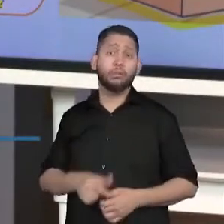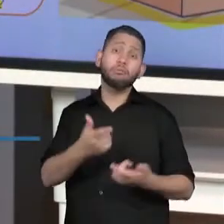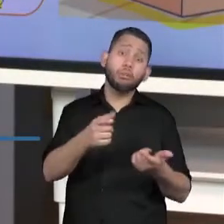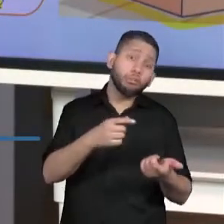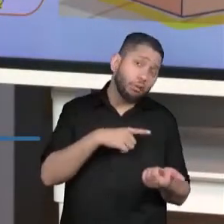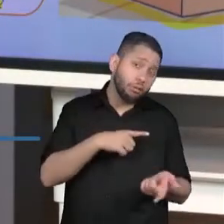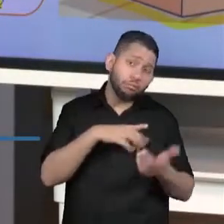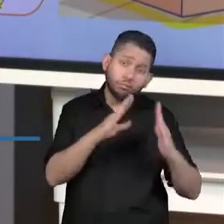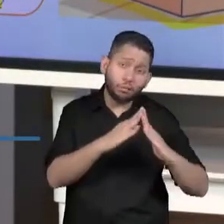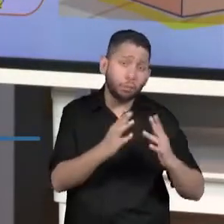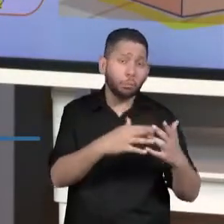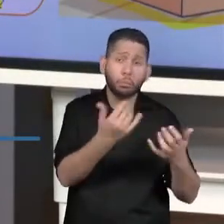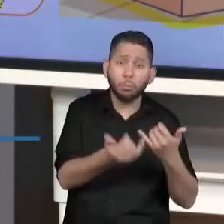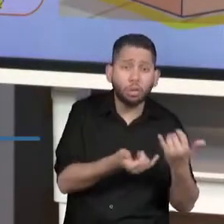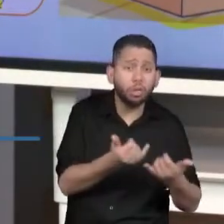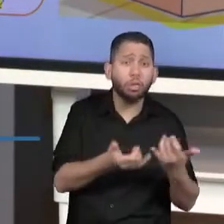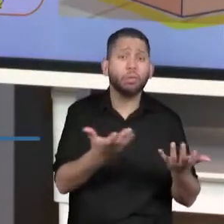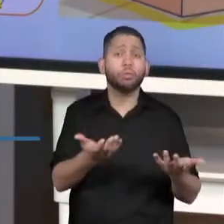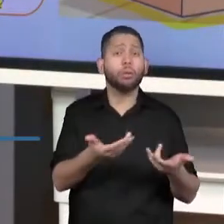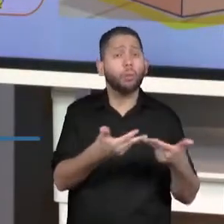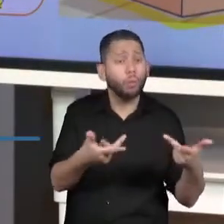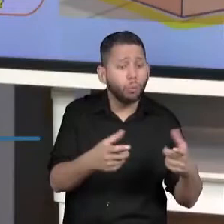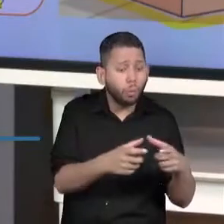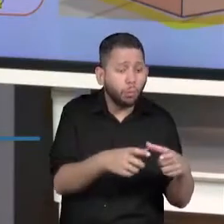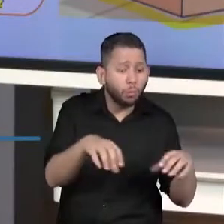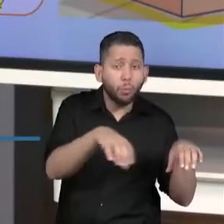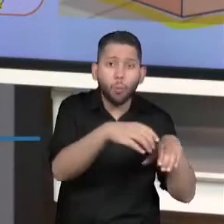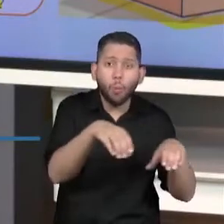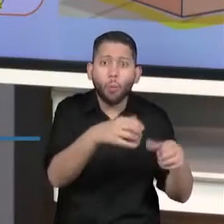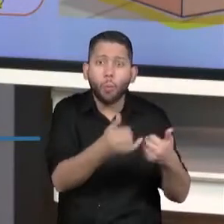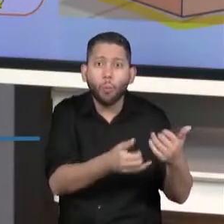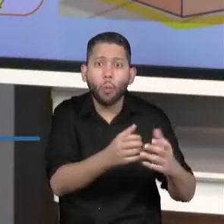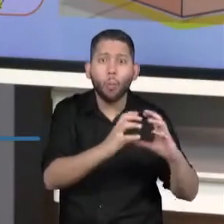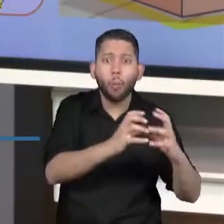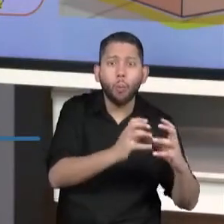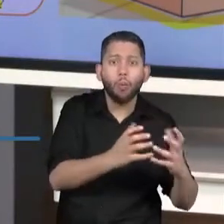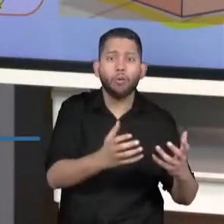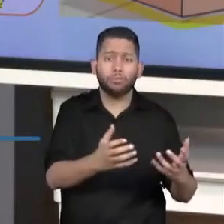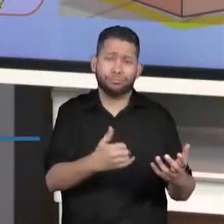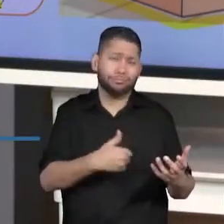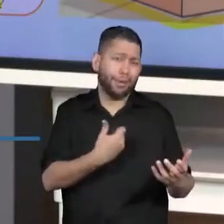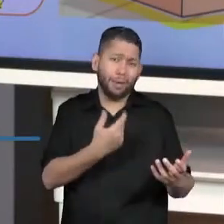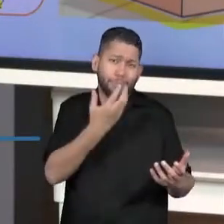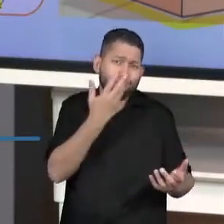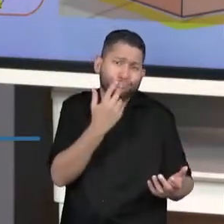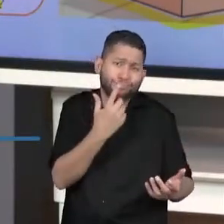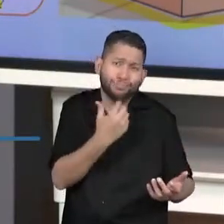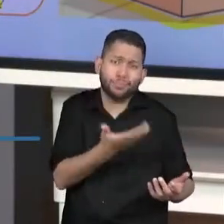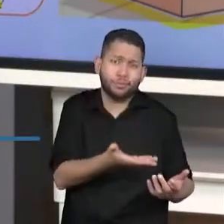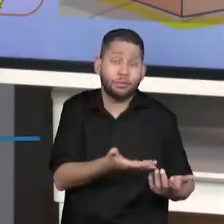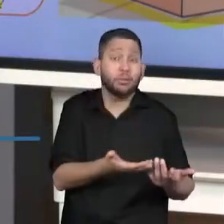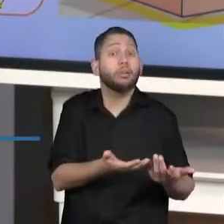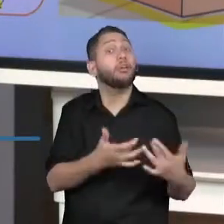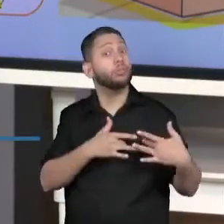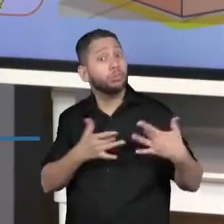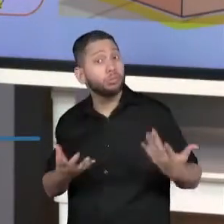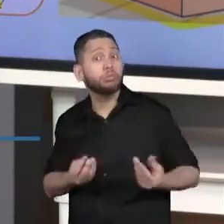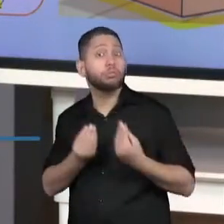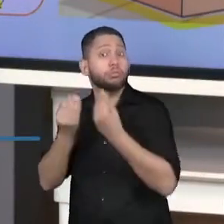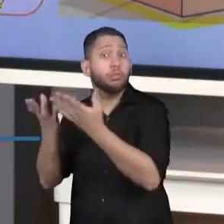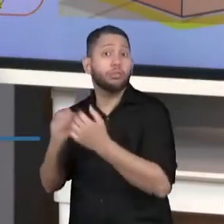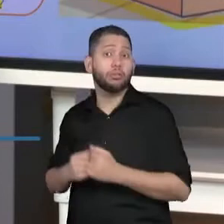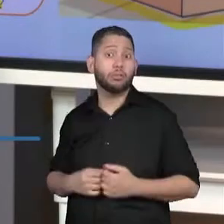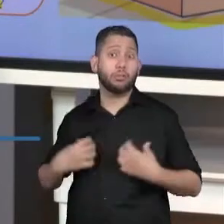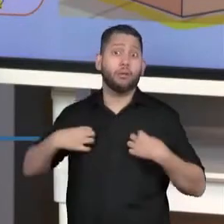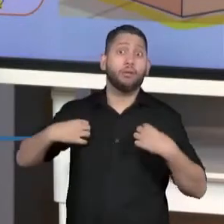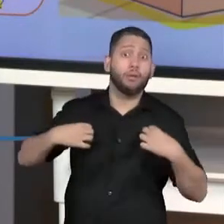para você? Donation, você faz aí uma doação? That's it. E a Nina está participando aqui. Ó. Antigamente era tudo